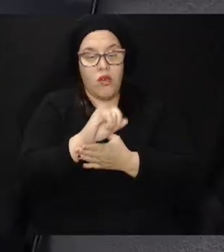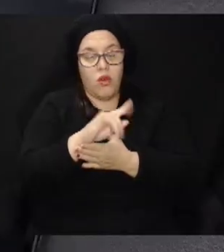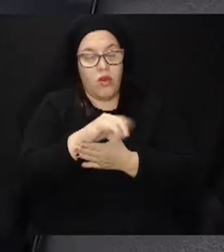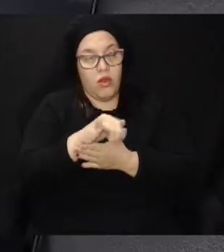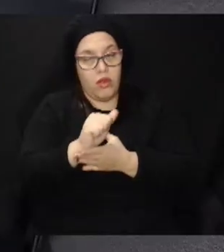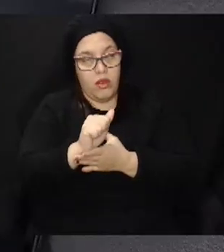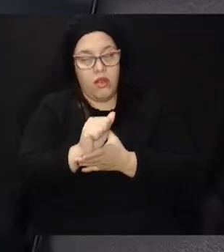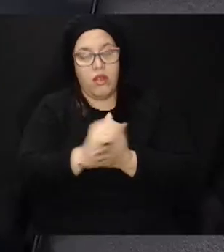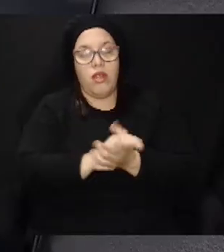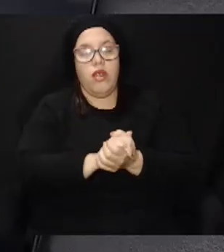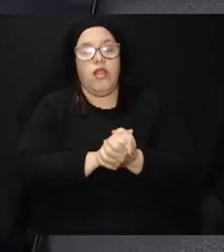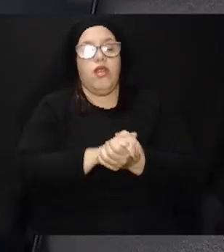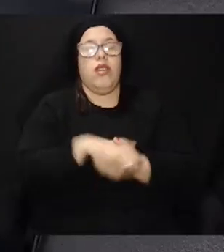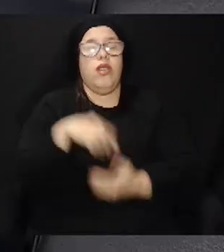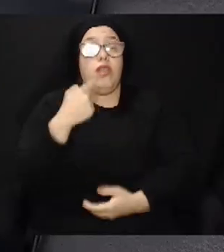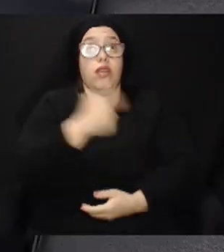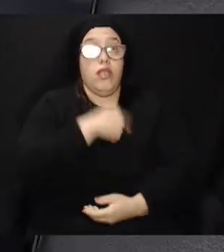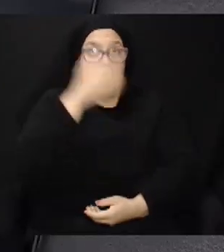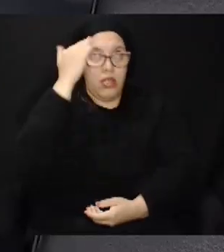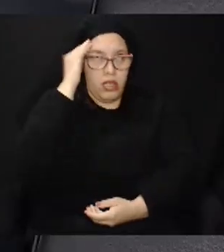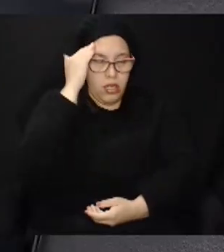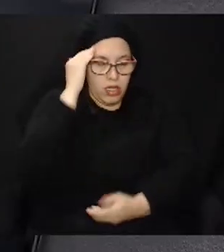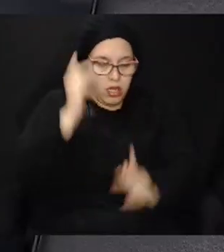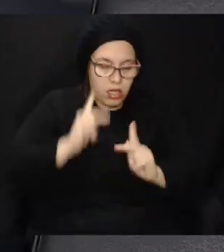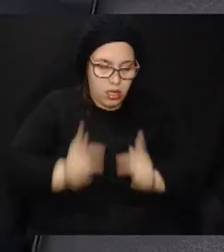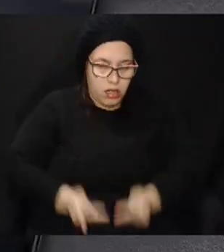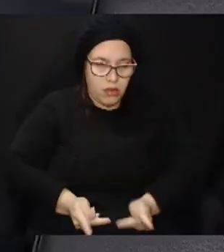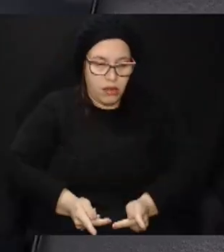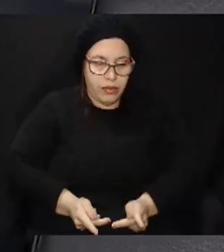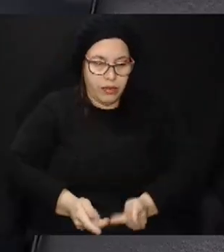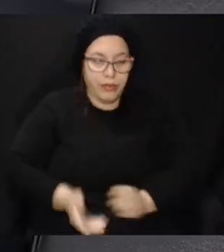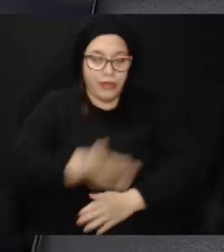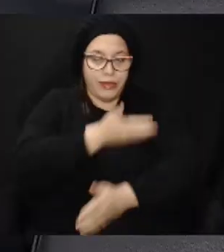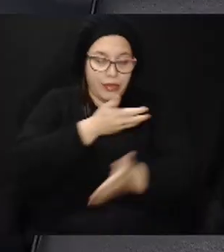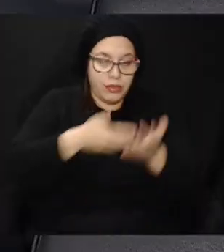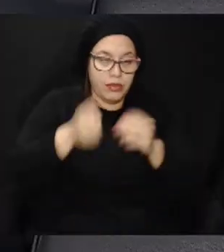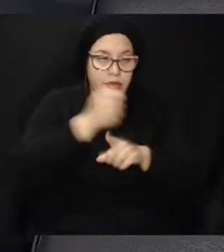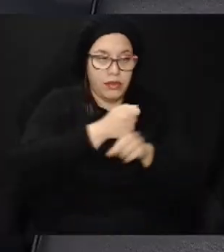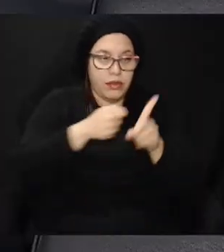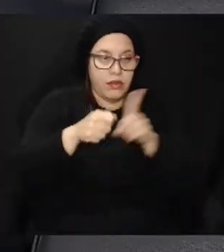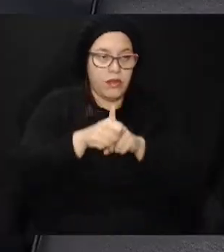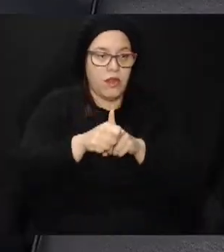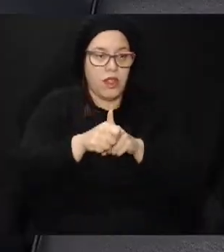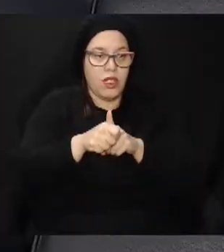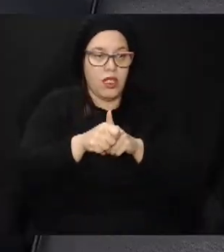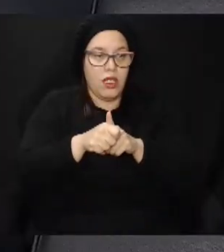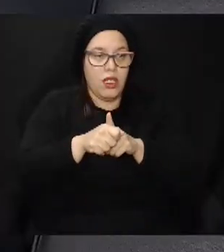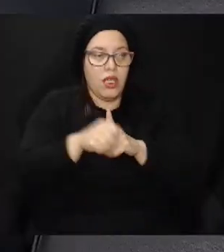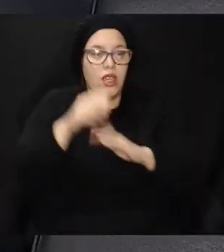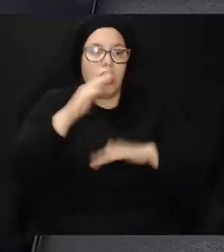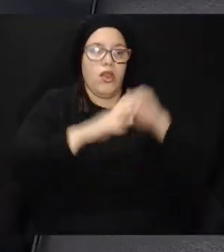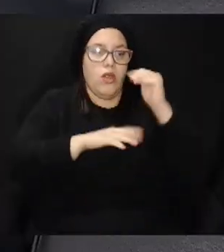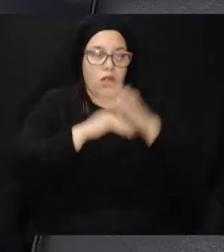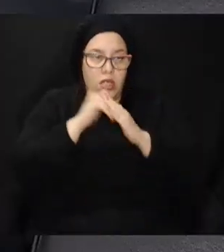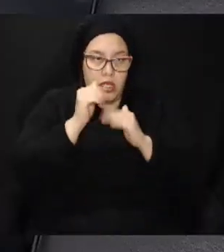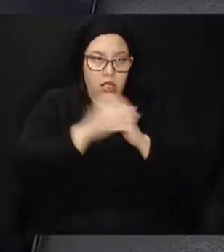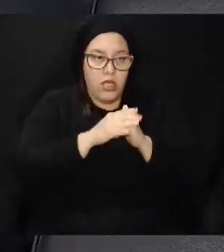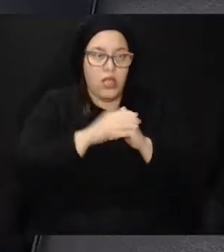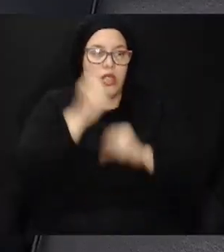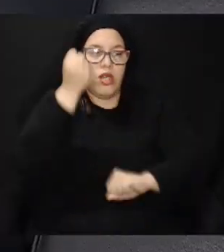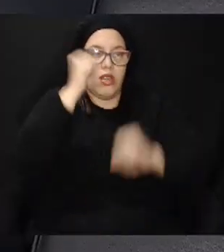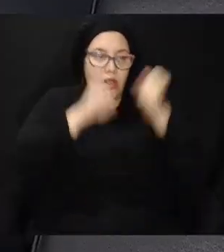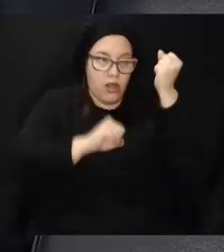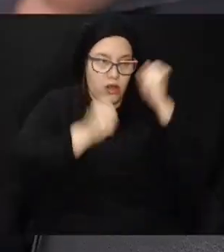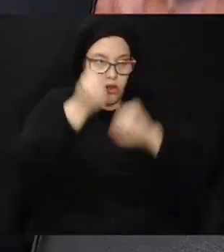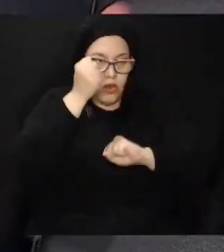seres humanos, entendermos que a contribuição social ela é através de serviços, através de indústria, através